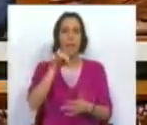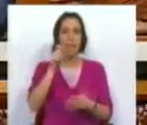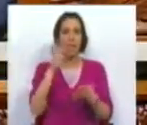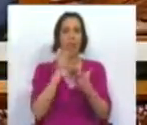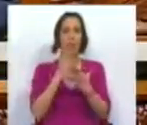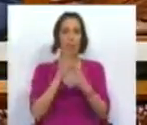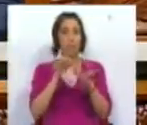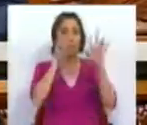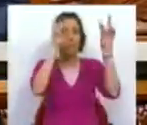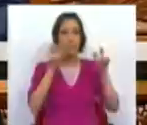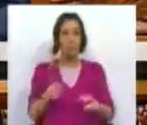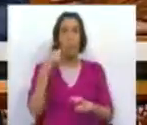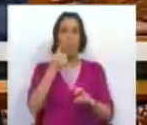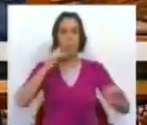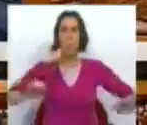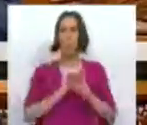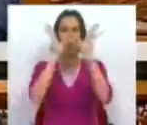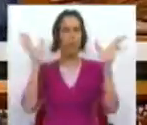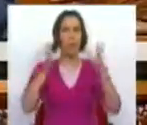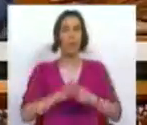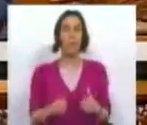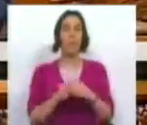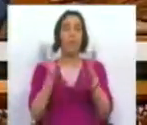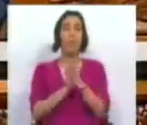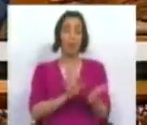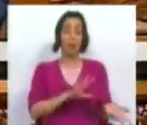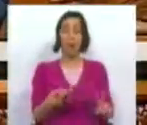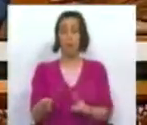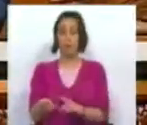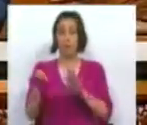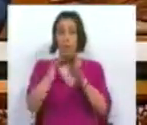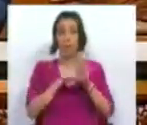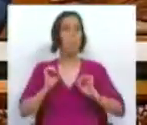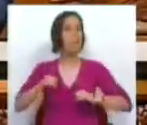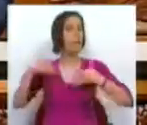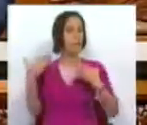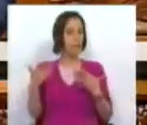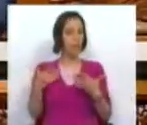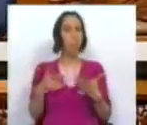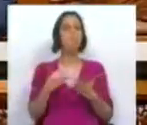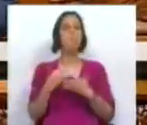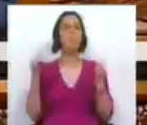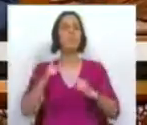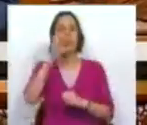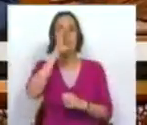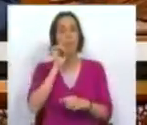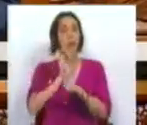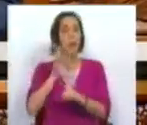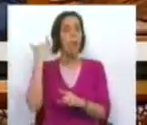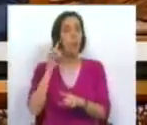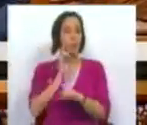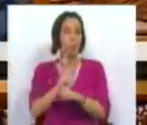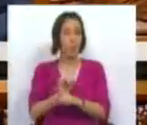estas matérias. Uma coisa ficou clara: todas as alterações ao programa inicial tiveram o acordo do Governo de